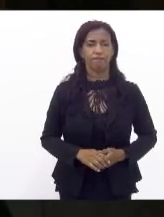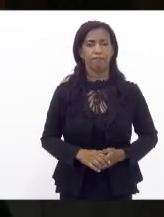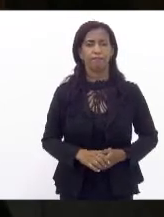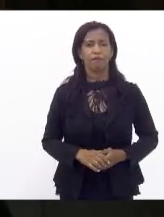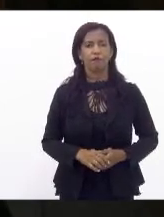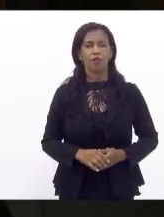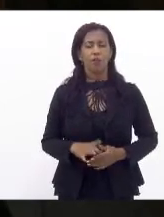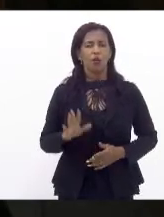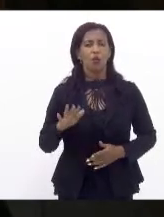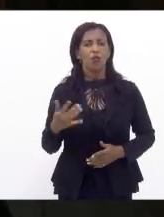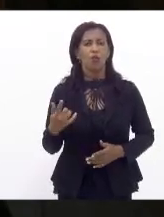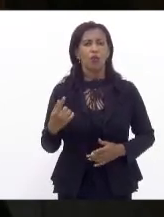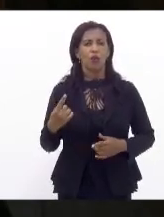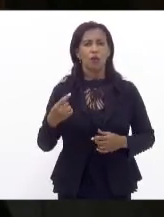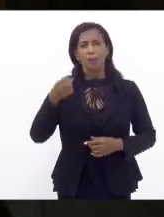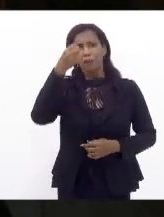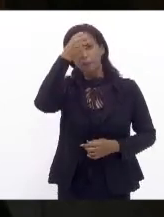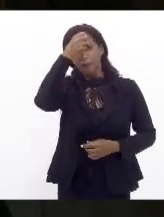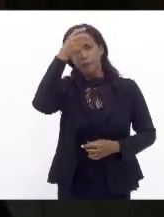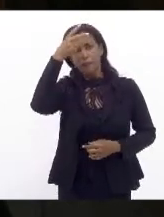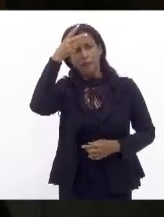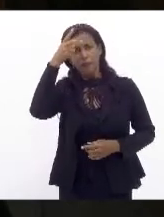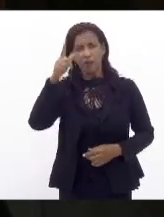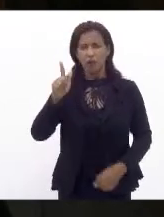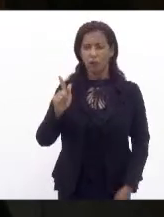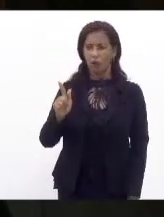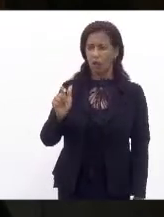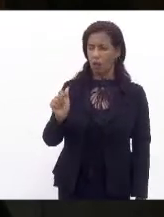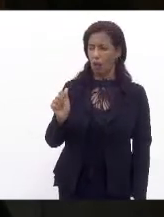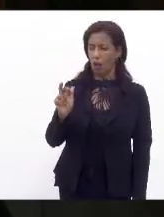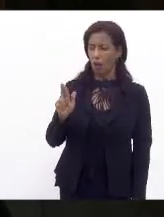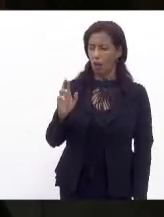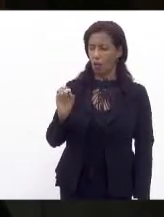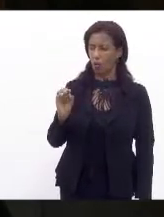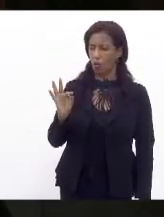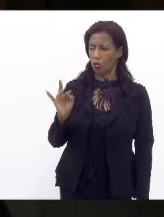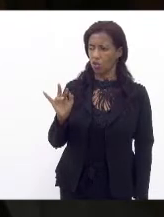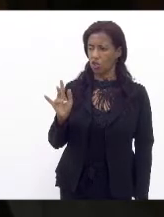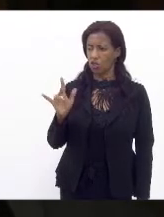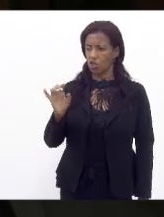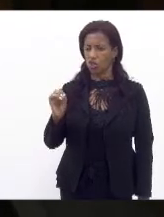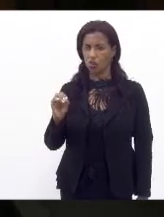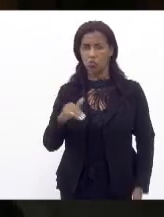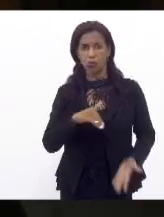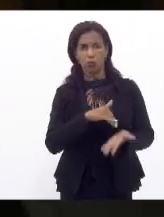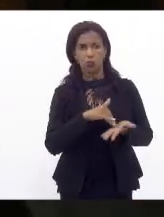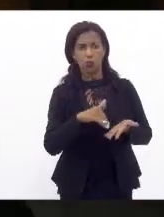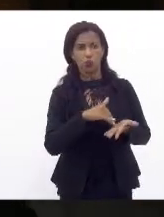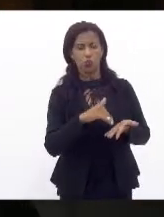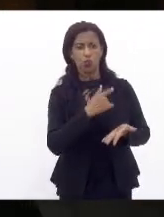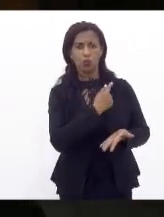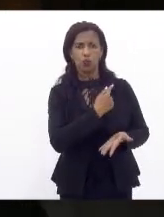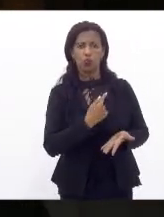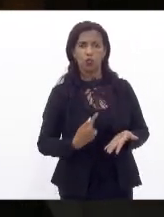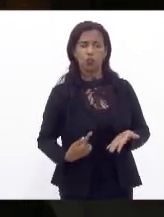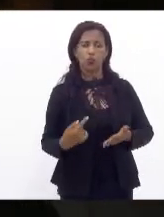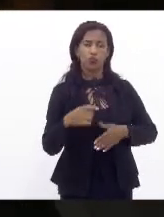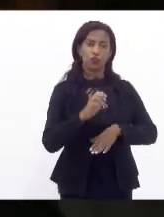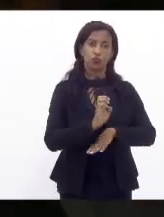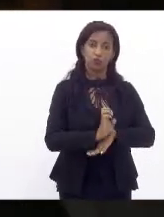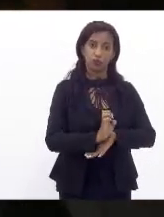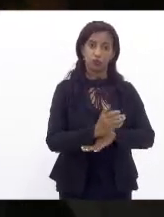foi um embate político entre o prefeito Vladimir Garotinho e o secretário de governo do